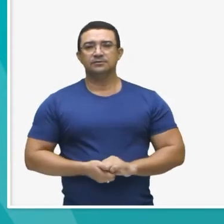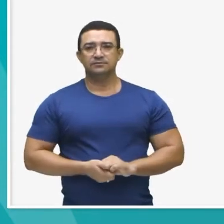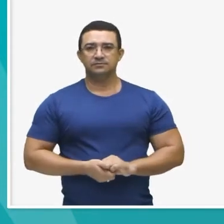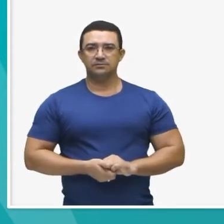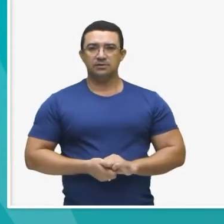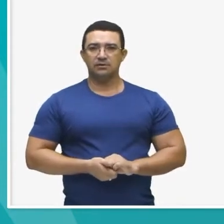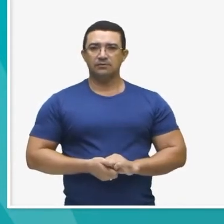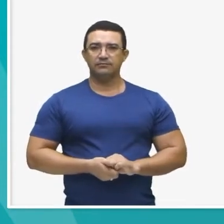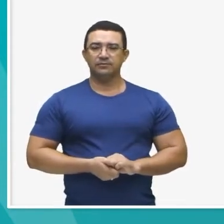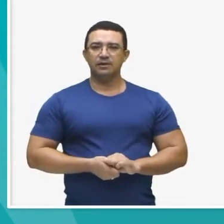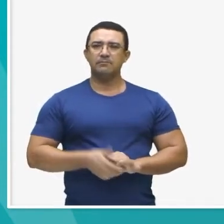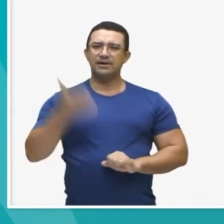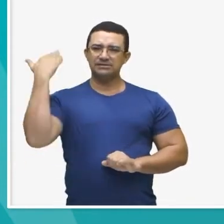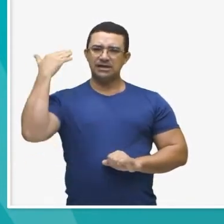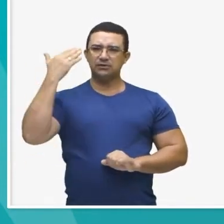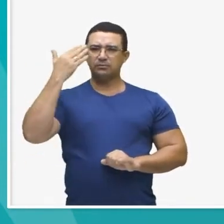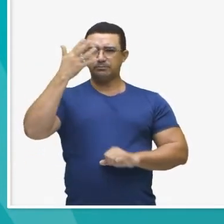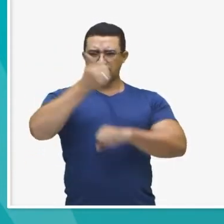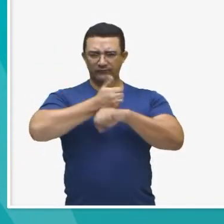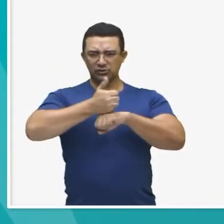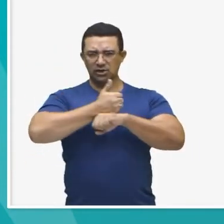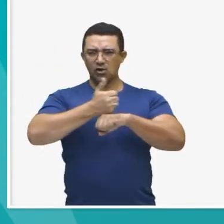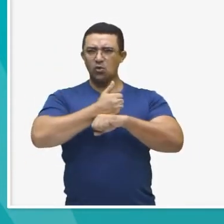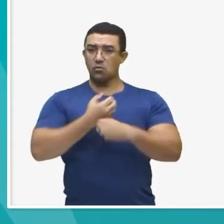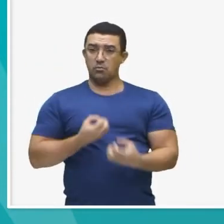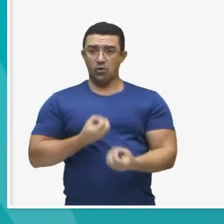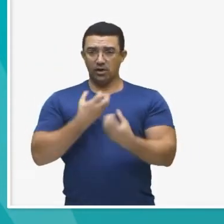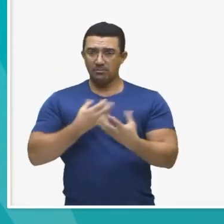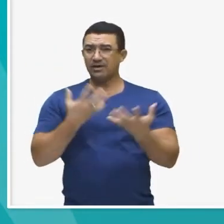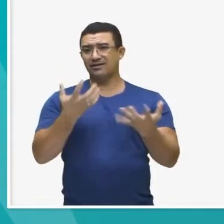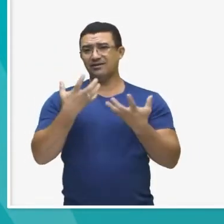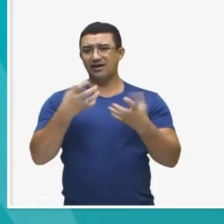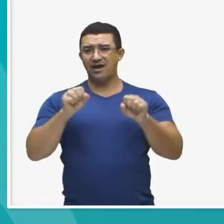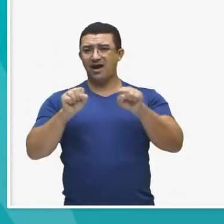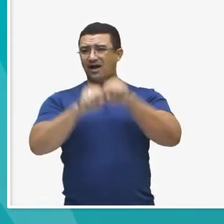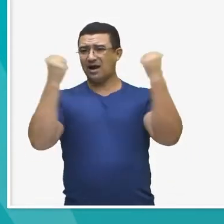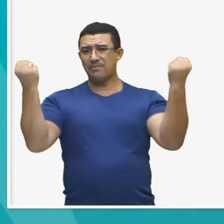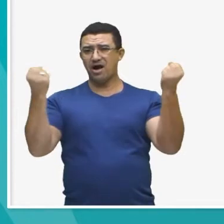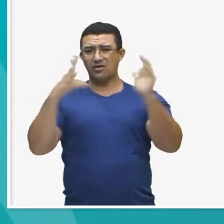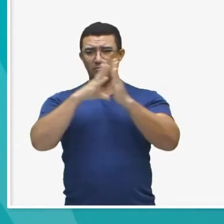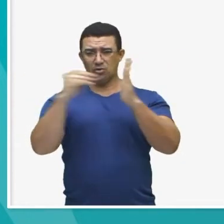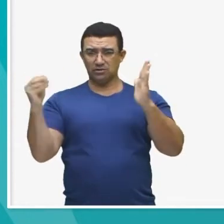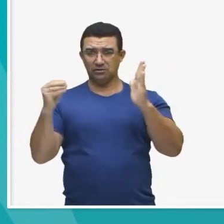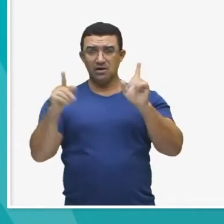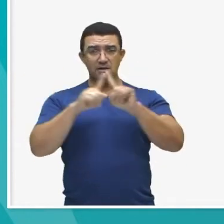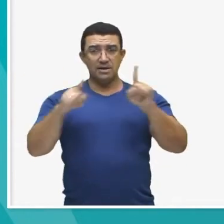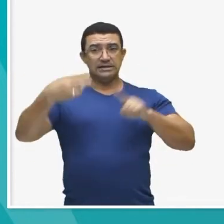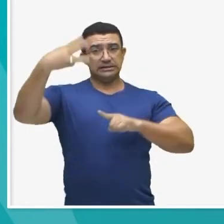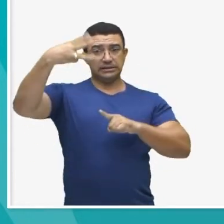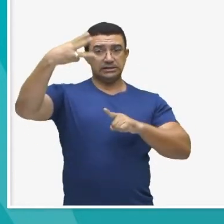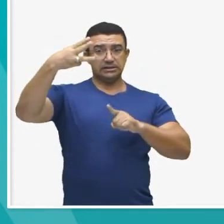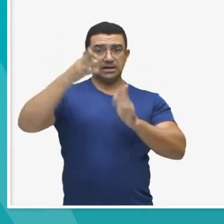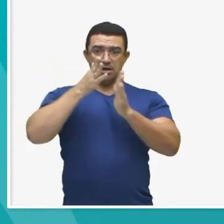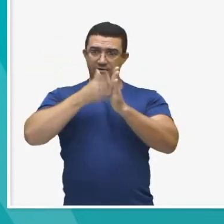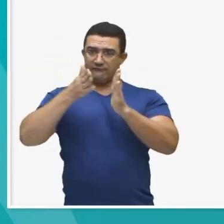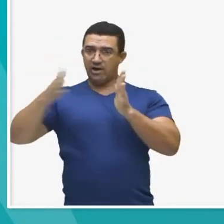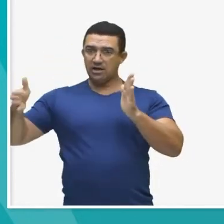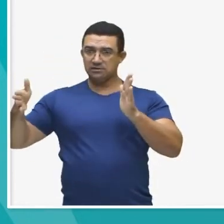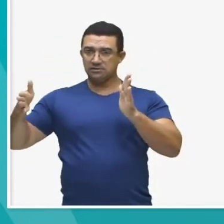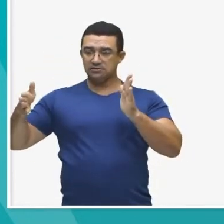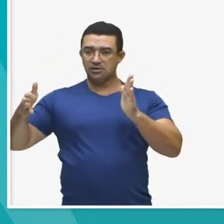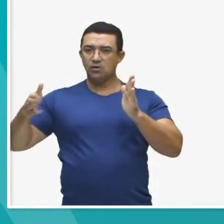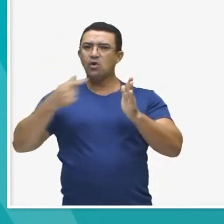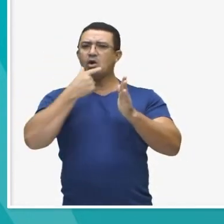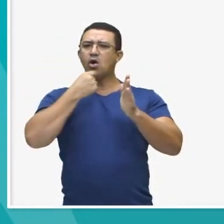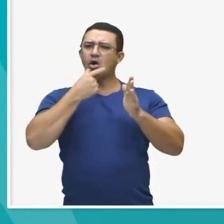dos padrões para constituir novos. Mas aqui na terceira fase, não. A gente está diante de um poeta que recupera esse